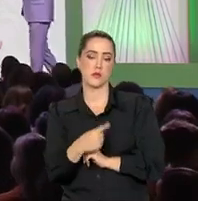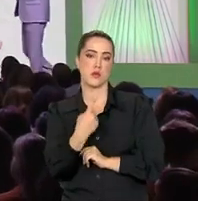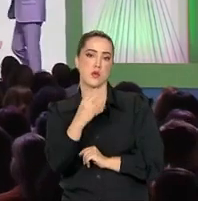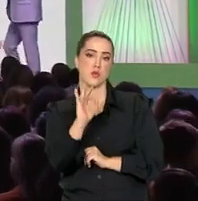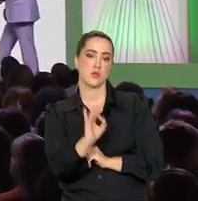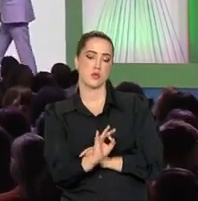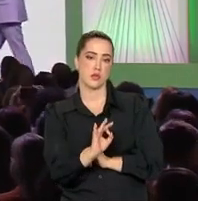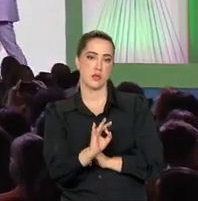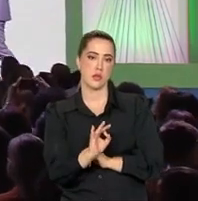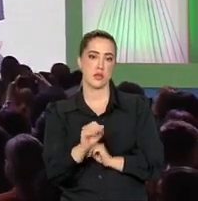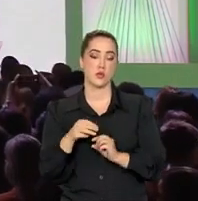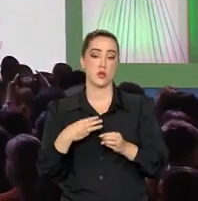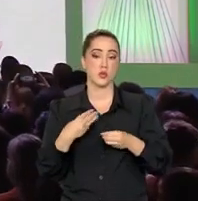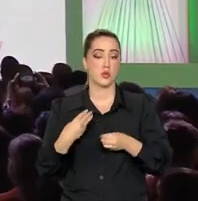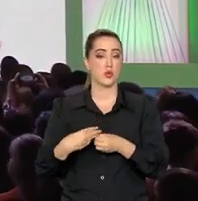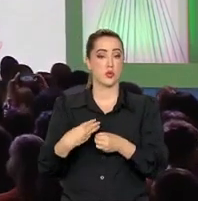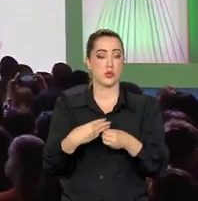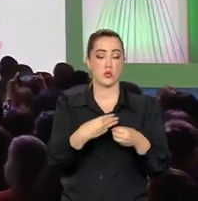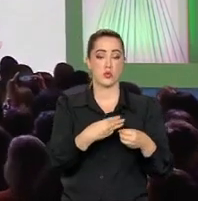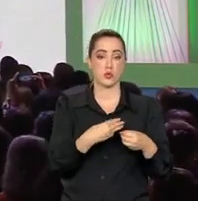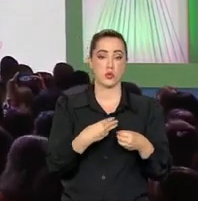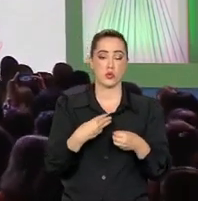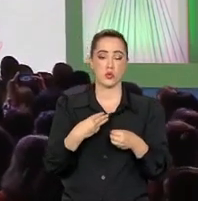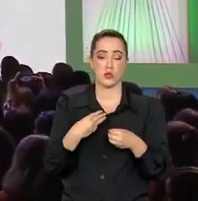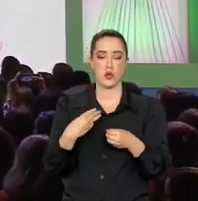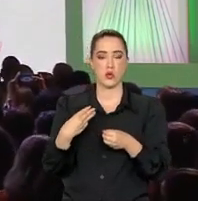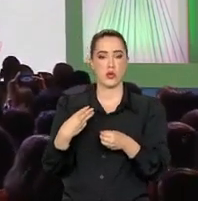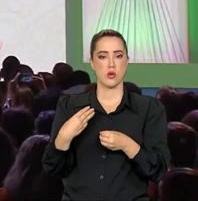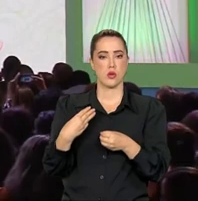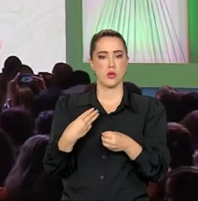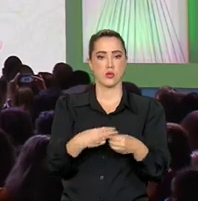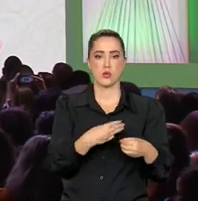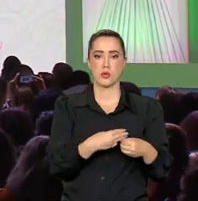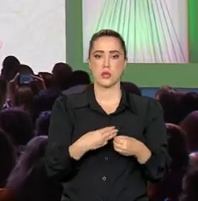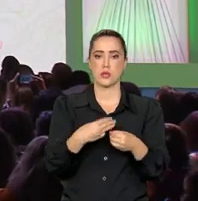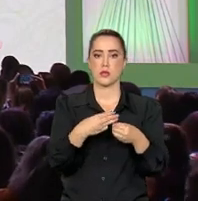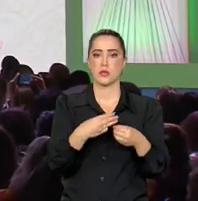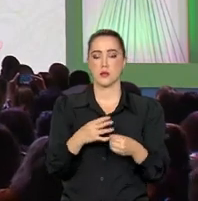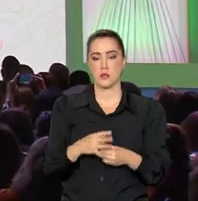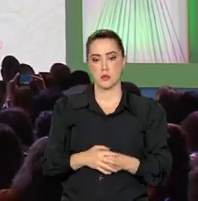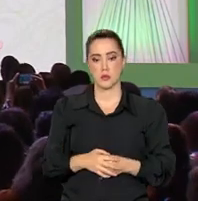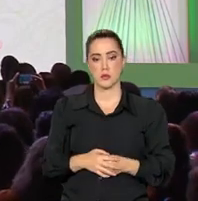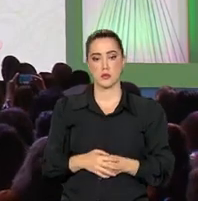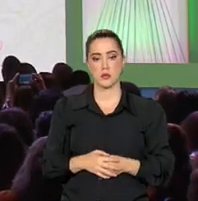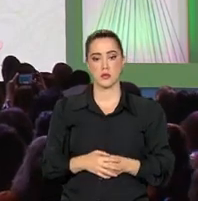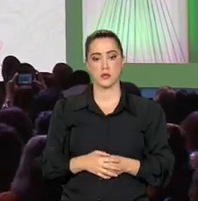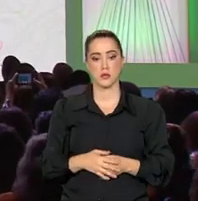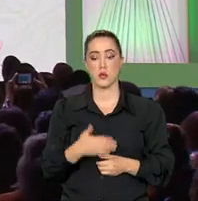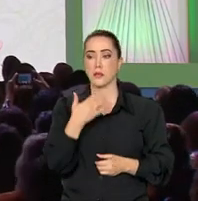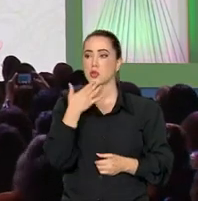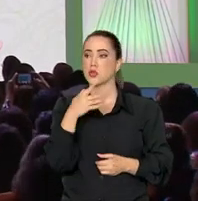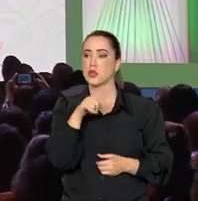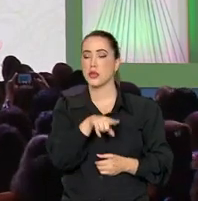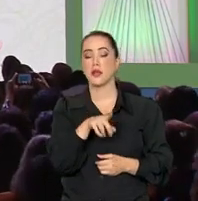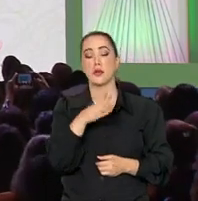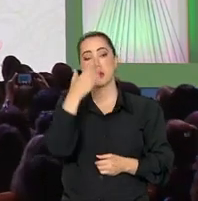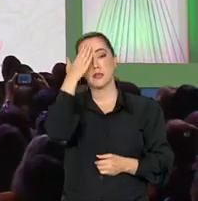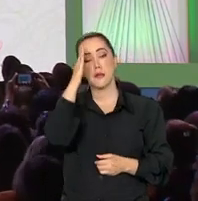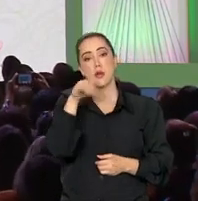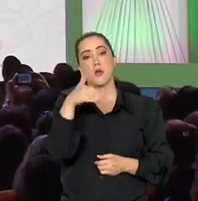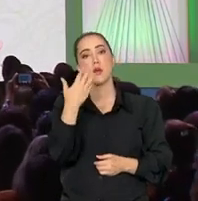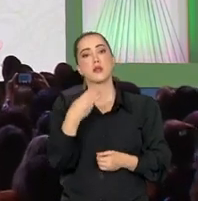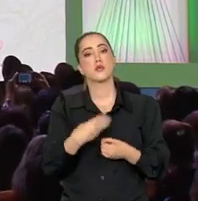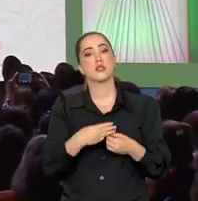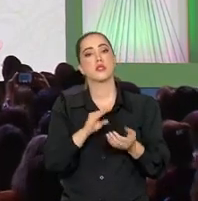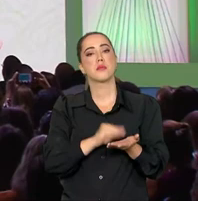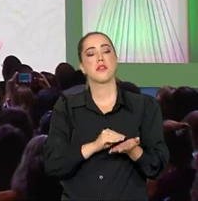97,1% dos municípios. Eu estou pedindo aqui para o pessoal saber quais são os municípios que estão faltando, a gente poder ligar, ó,